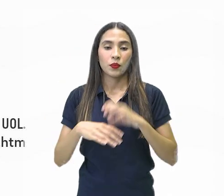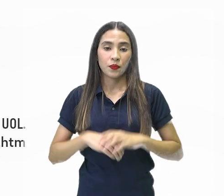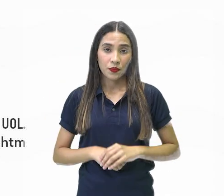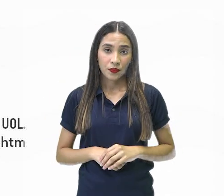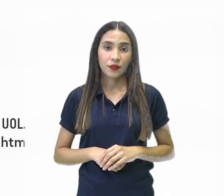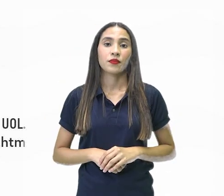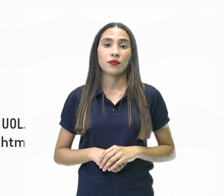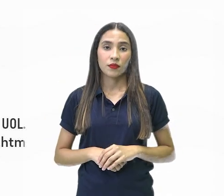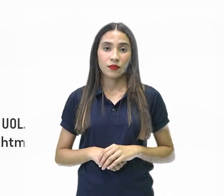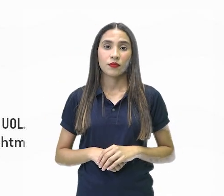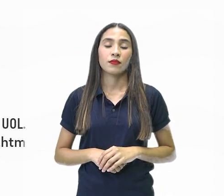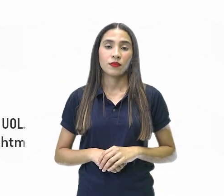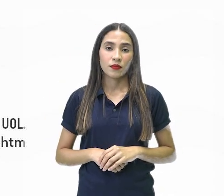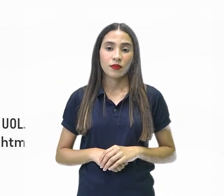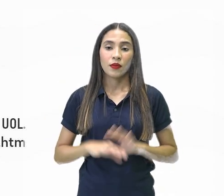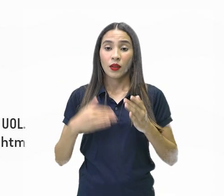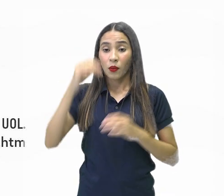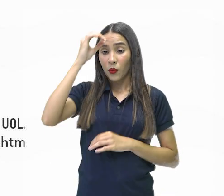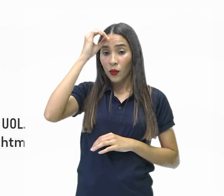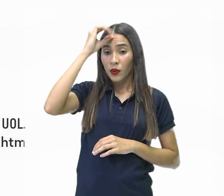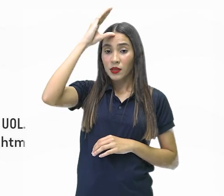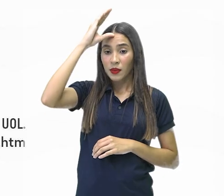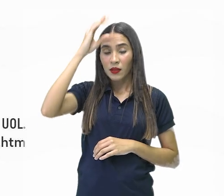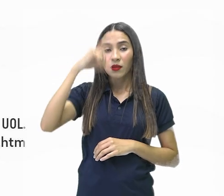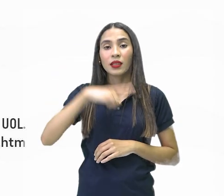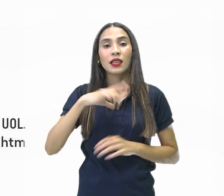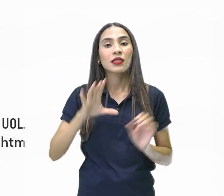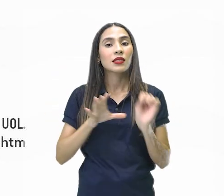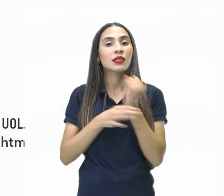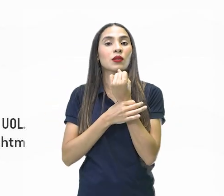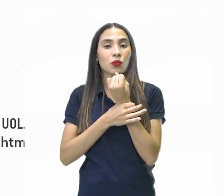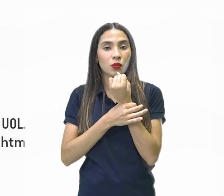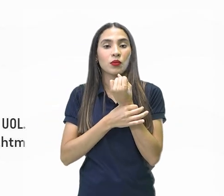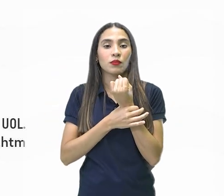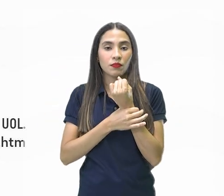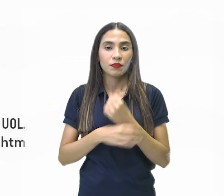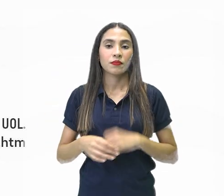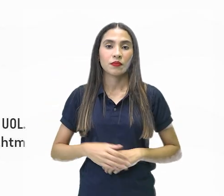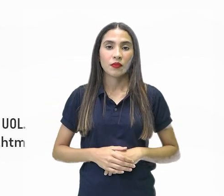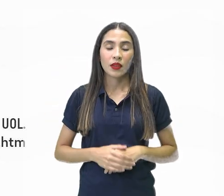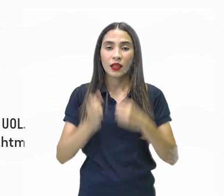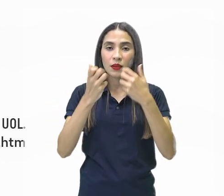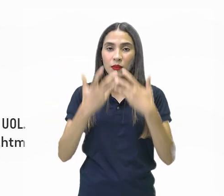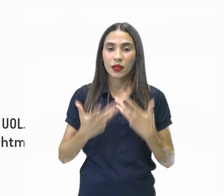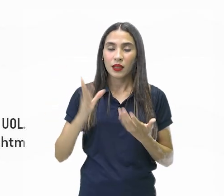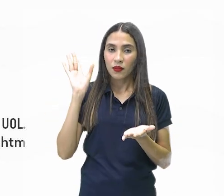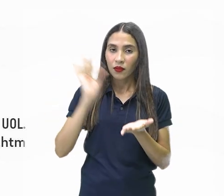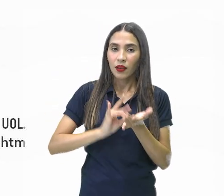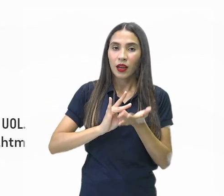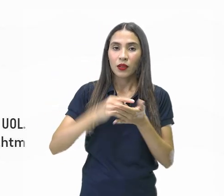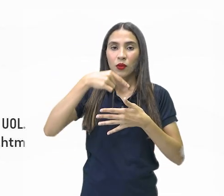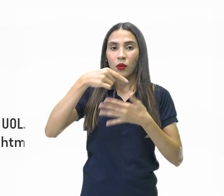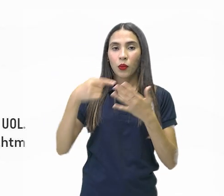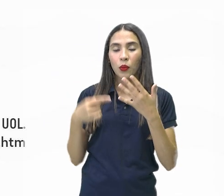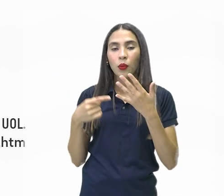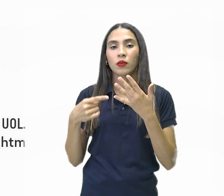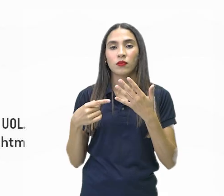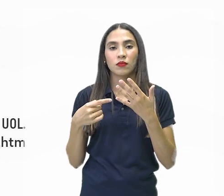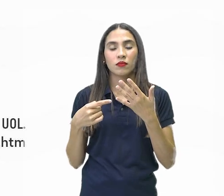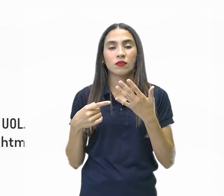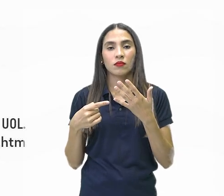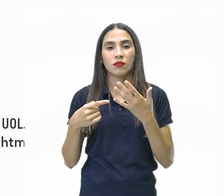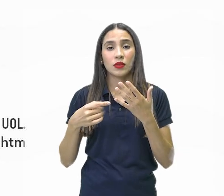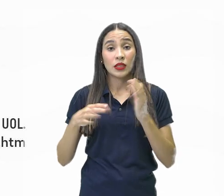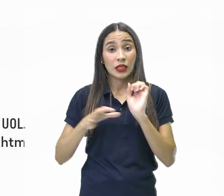indubitavelmente confiável, ou seja, um conhecimento que seja preciso, que explique aqueles